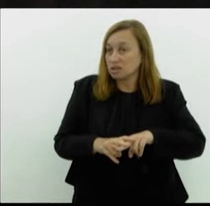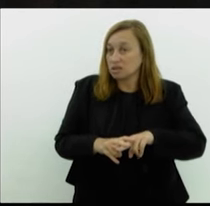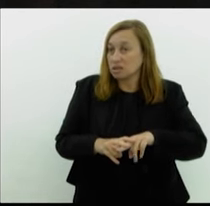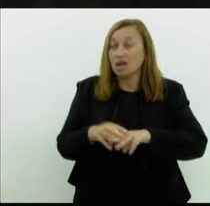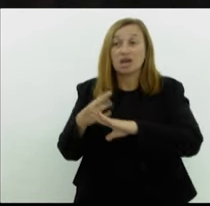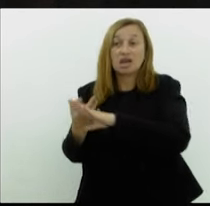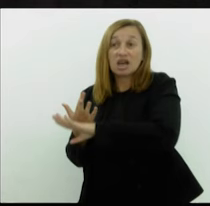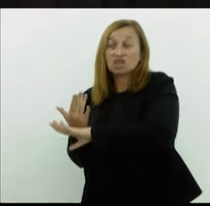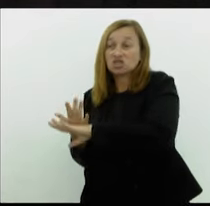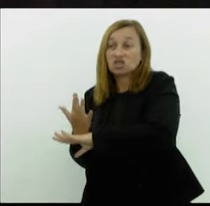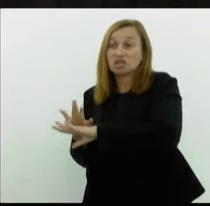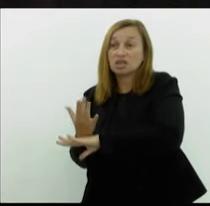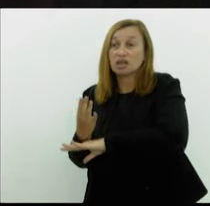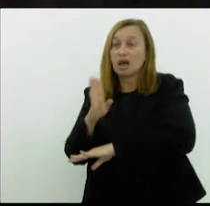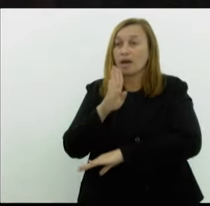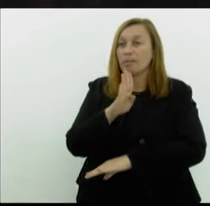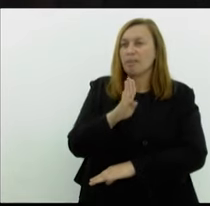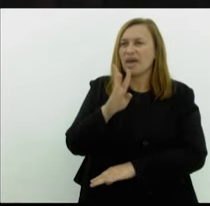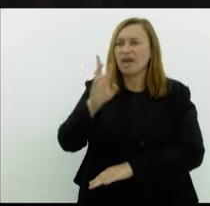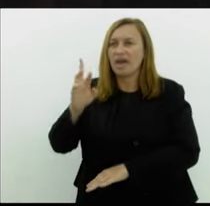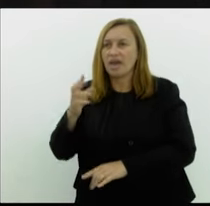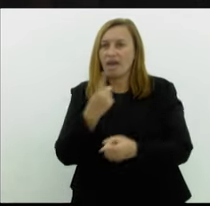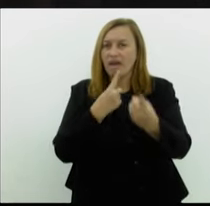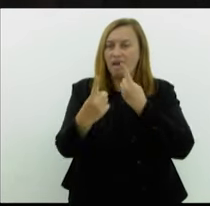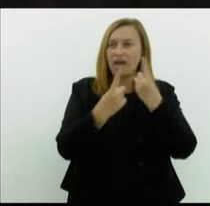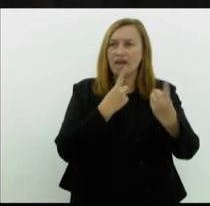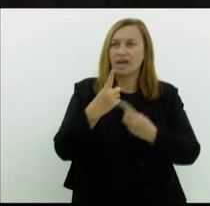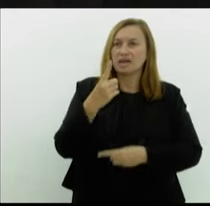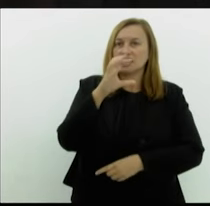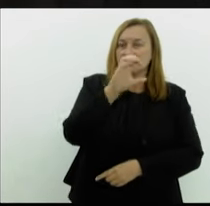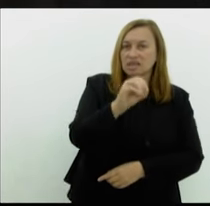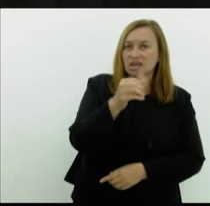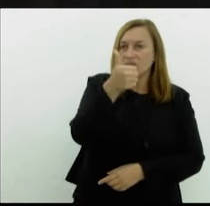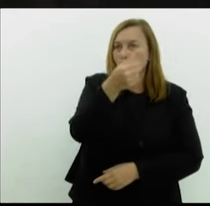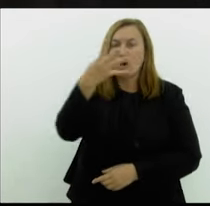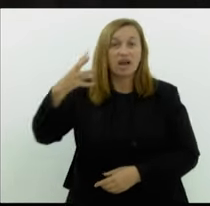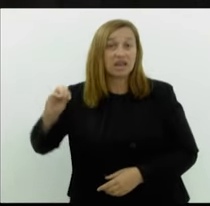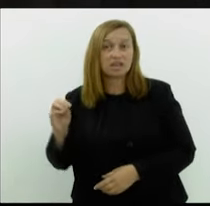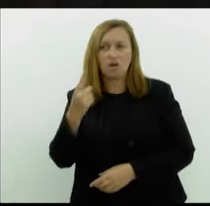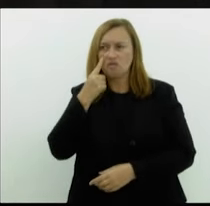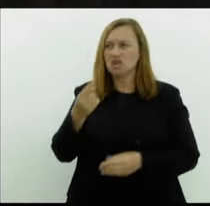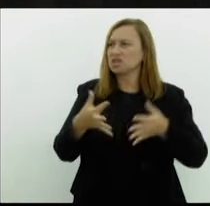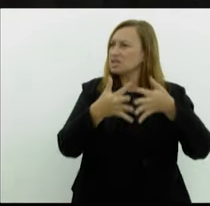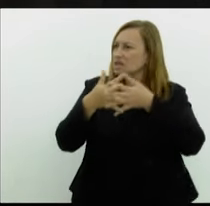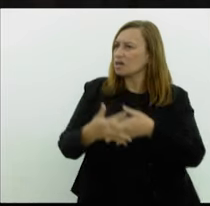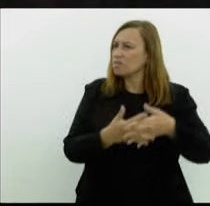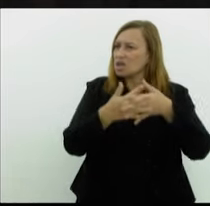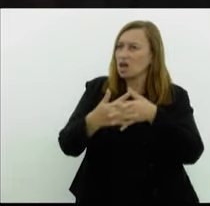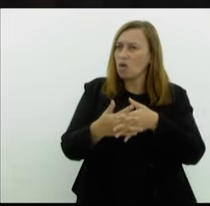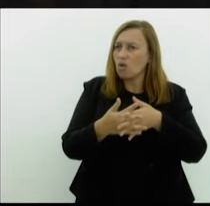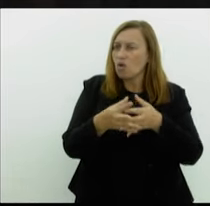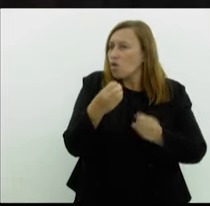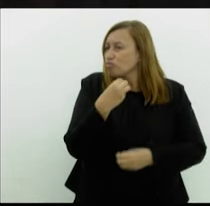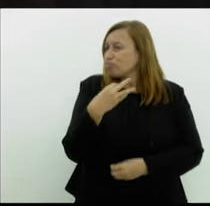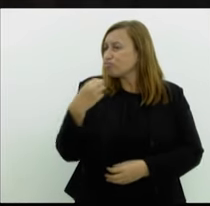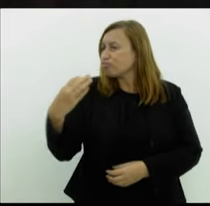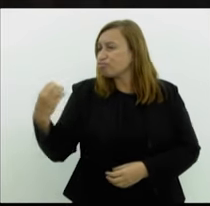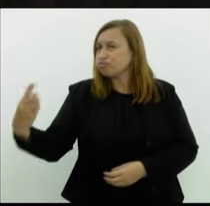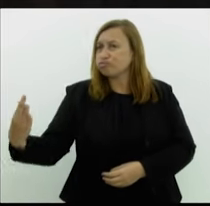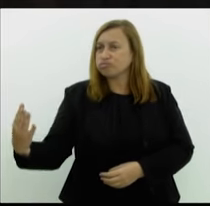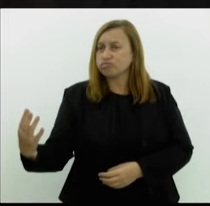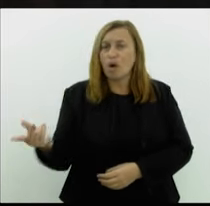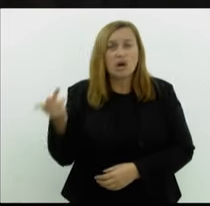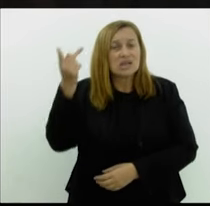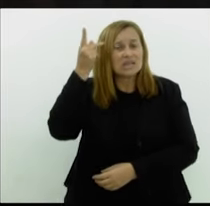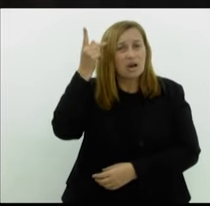BR-040. Olha, esse caminhão atravessou quase o Brasil de ponta a ponta. São Paulo só está a 450 quilômetros do